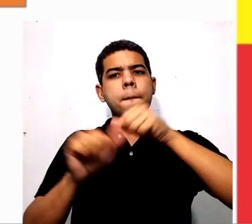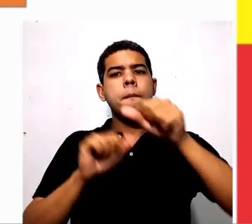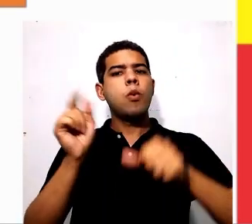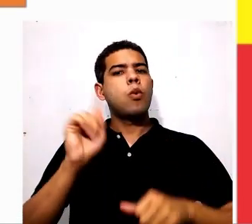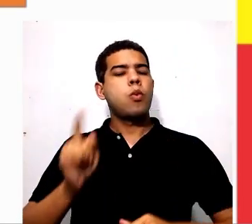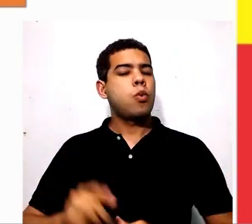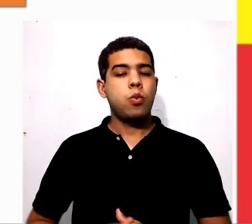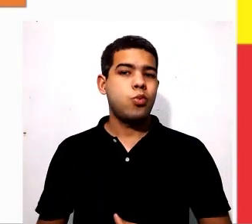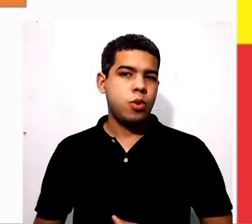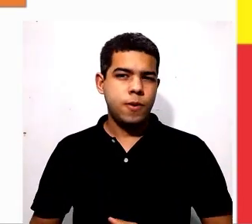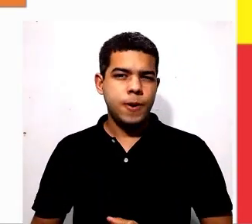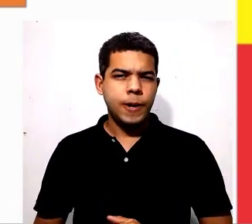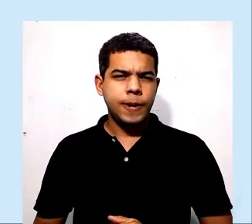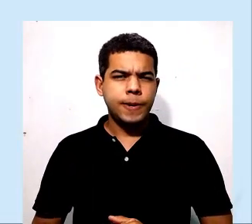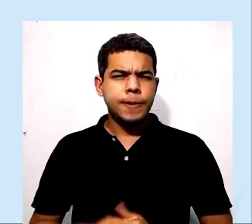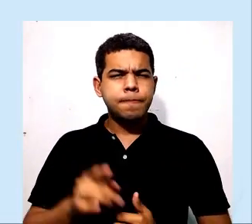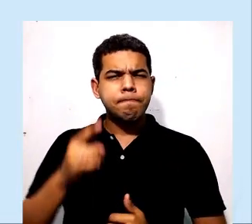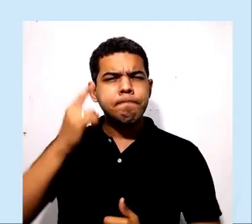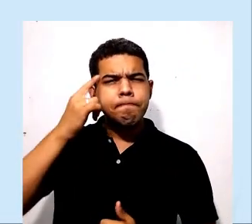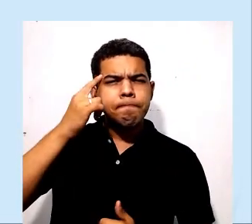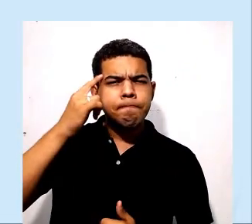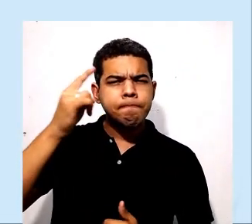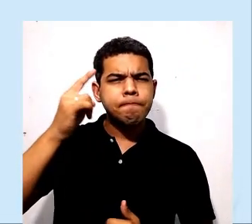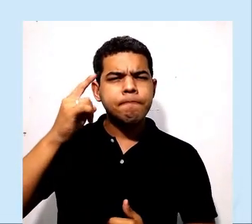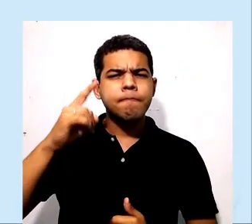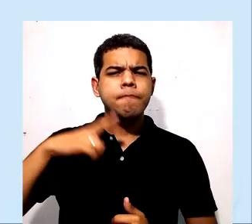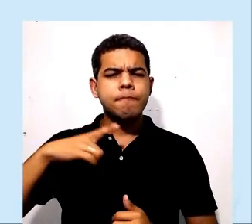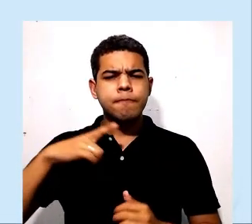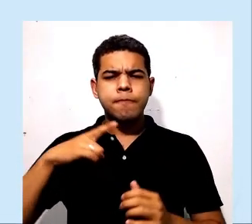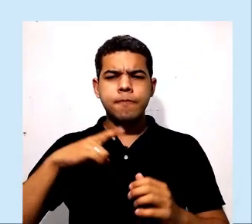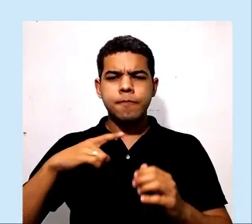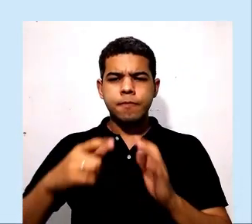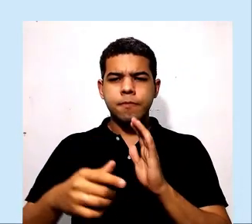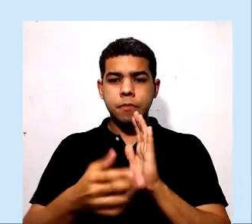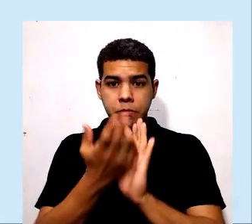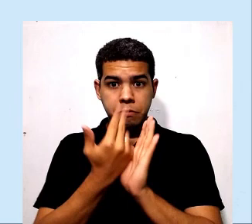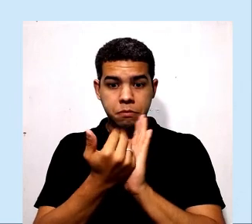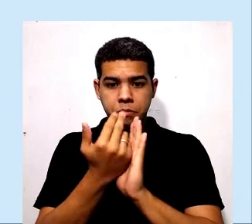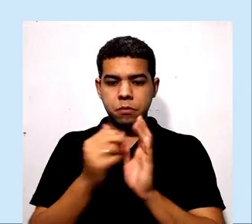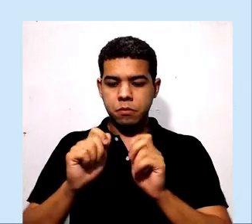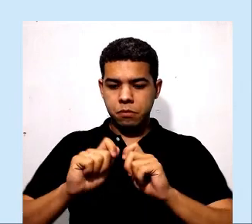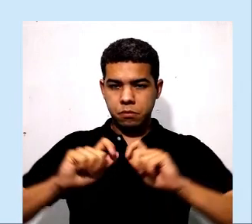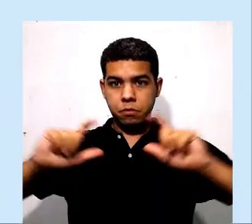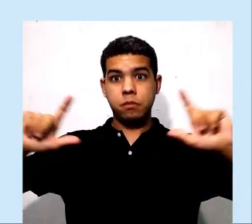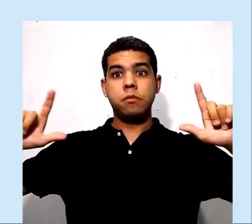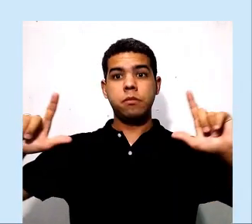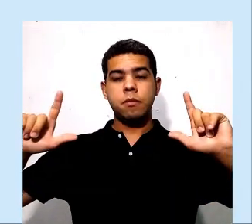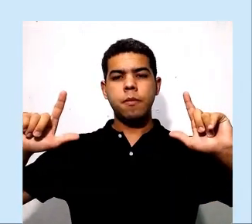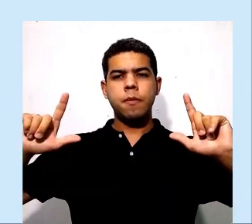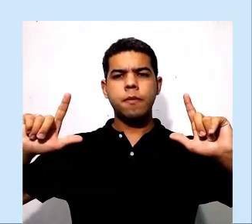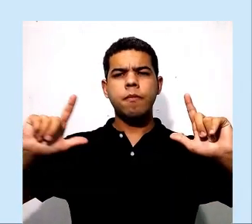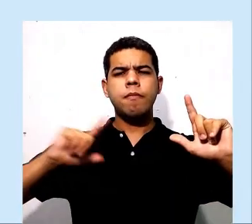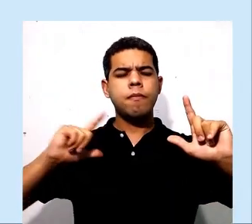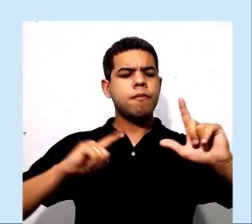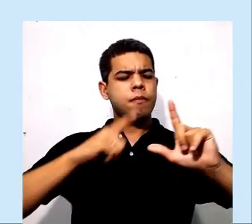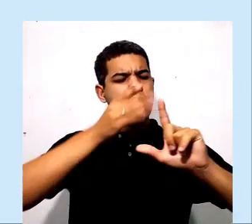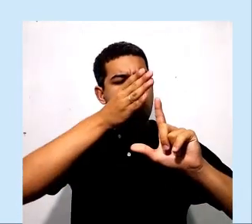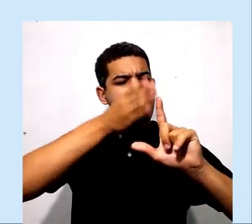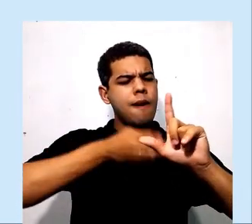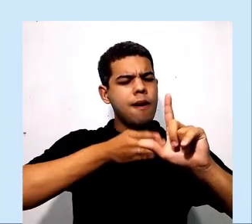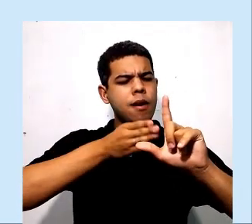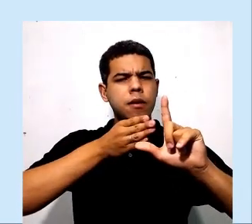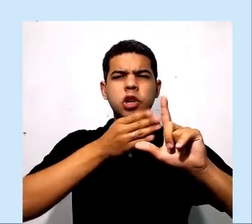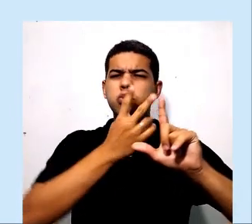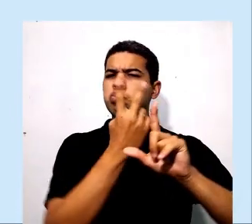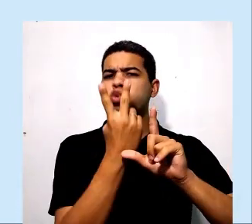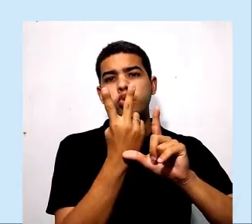vendo? Então, voltando aqui. Quando se ligar na ampliação de figura, você vai observar os lados. O